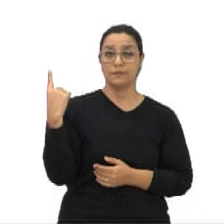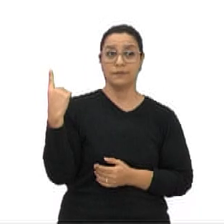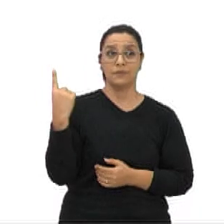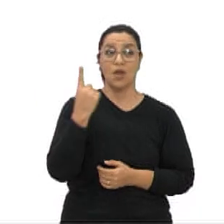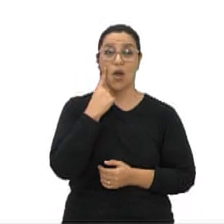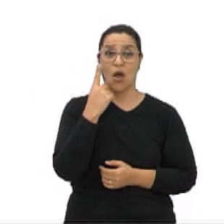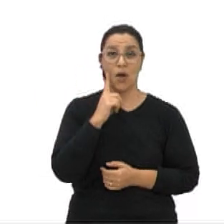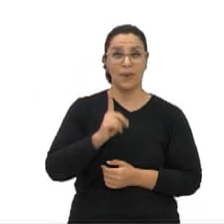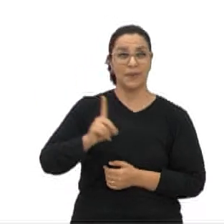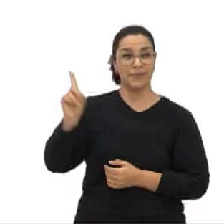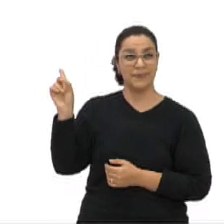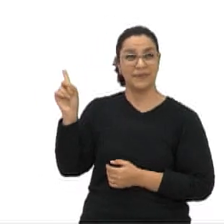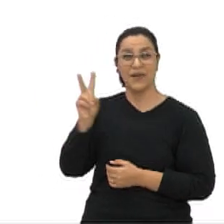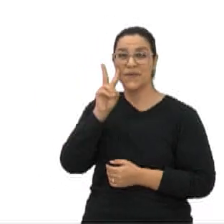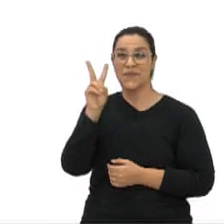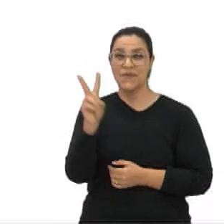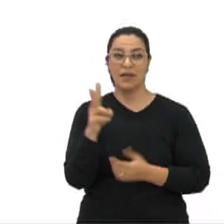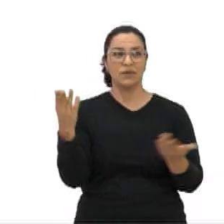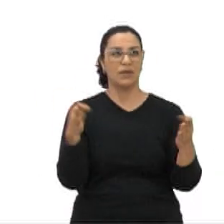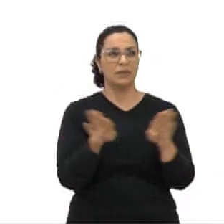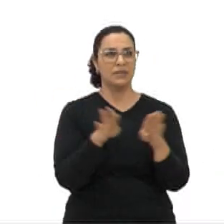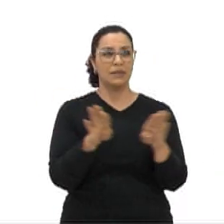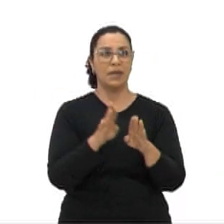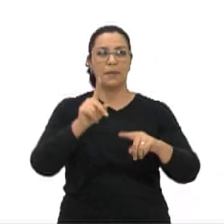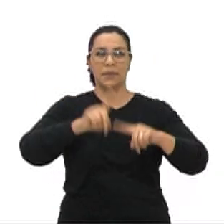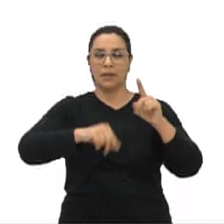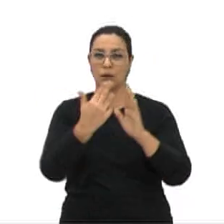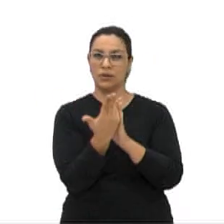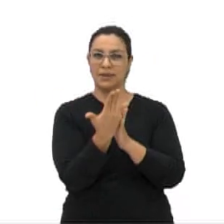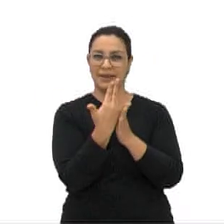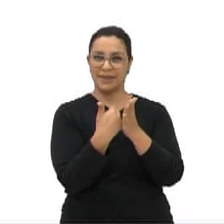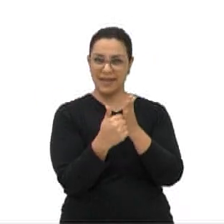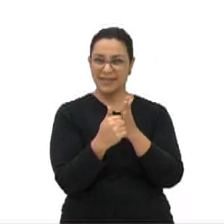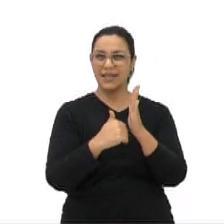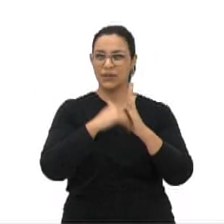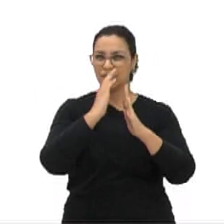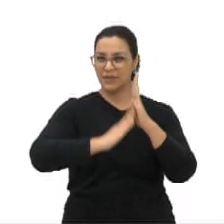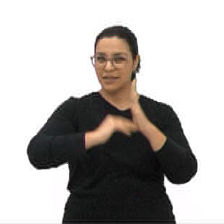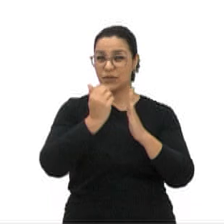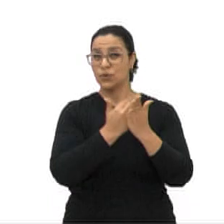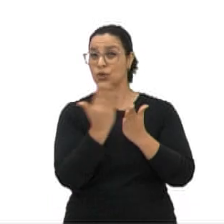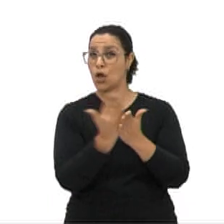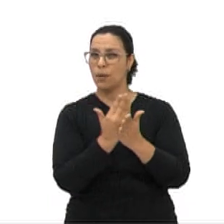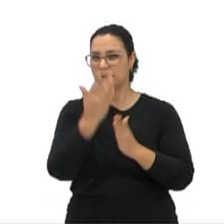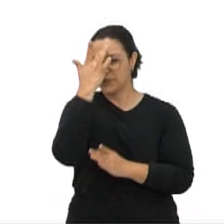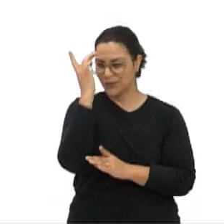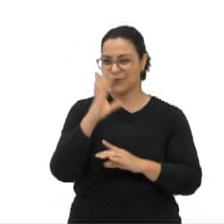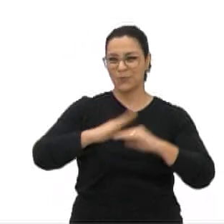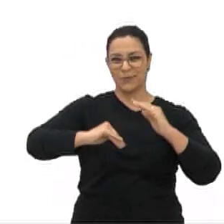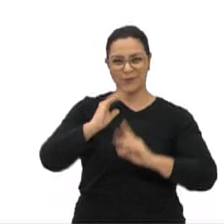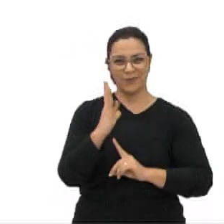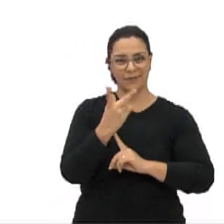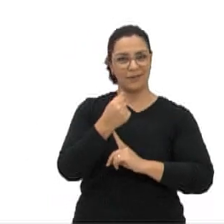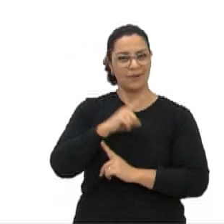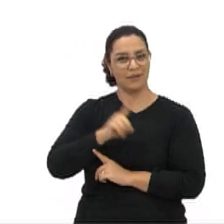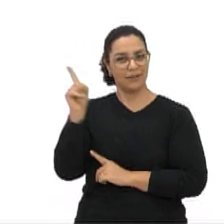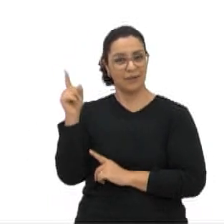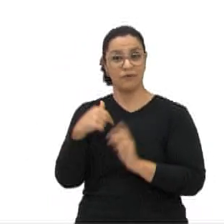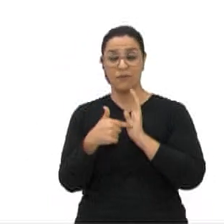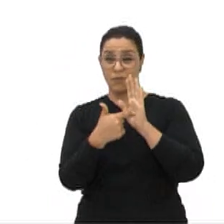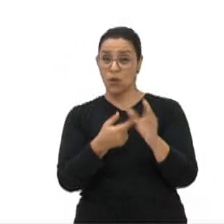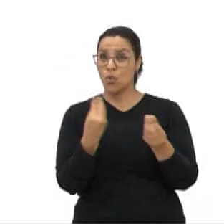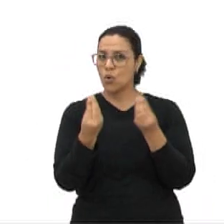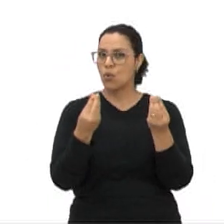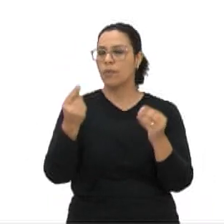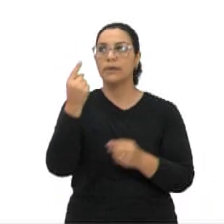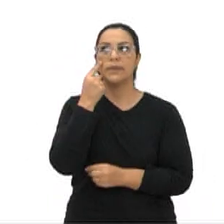eu trouxe aqui, então a gente vai dar uma olhadinha aqui em alguma obra, vamos analisar algumas obras de alguns artistas, né? E esses artistas, agora a gente vai ver